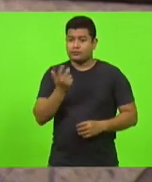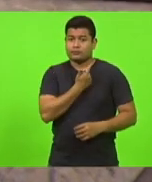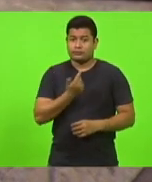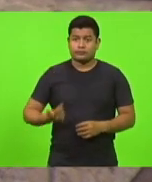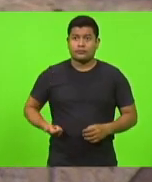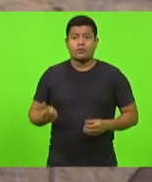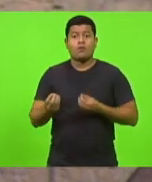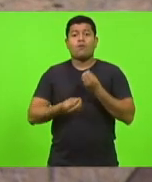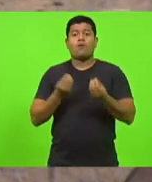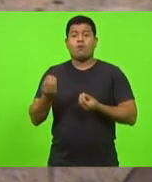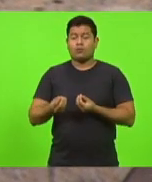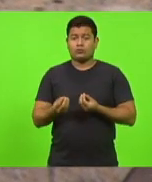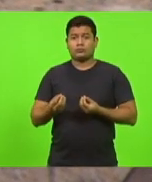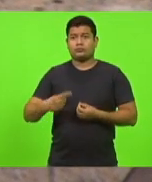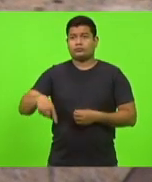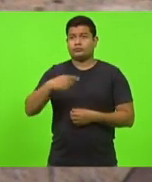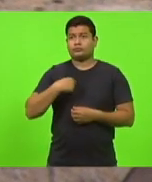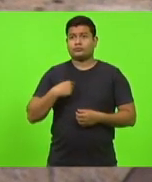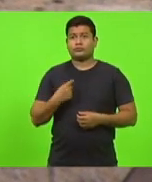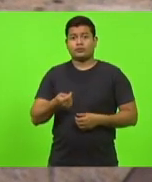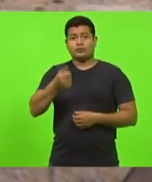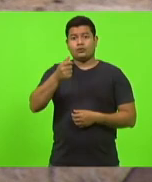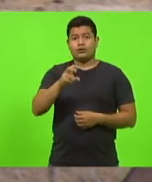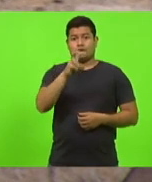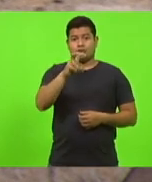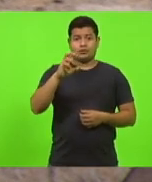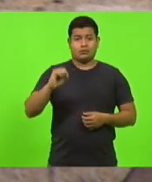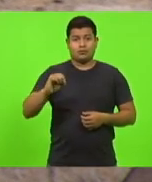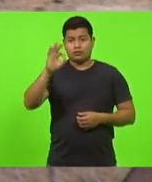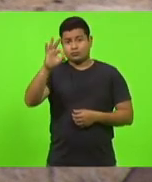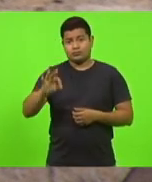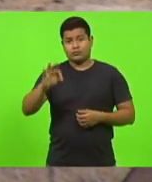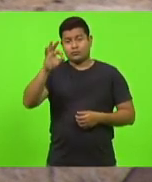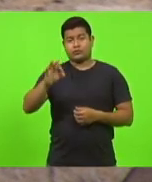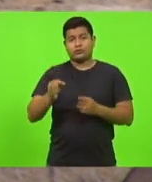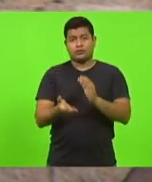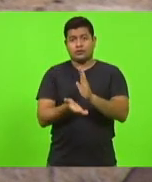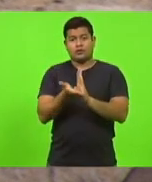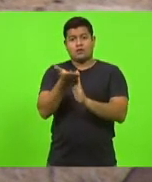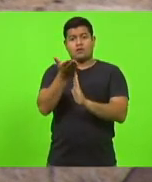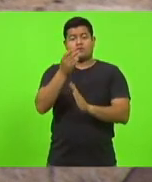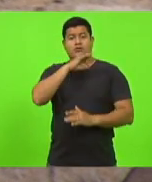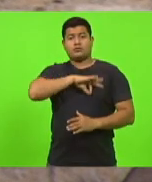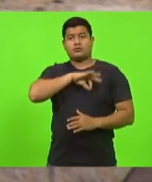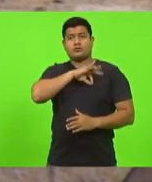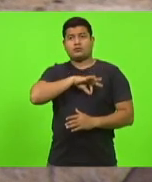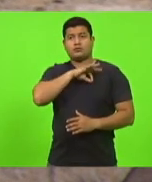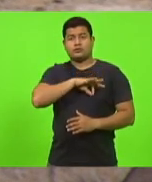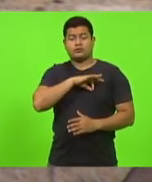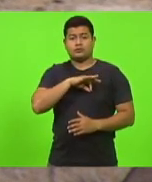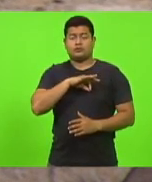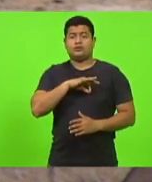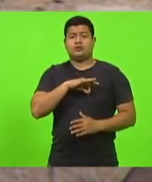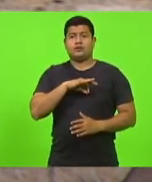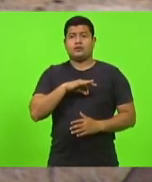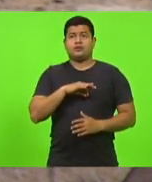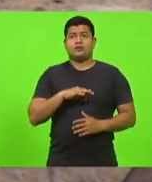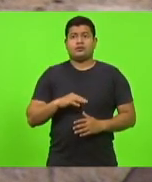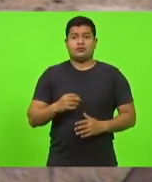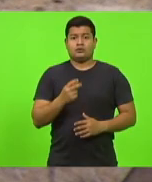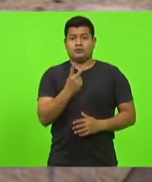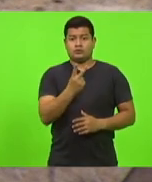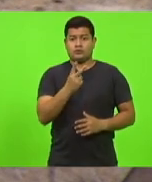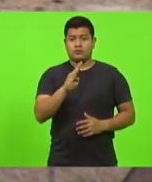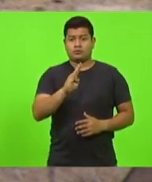dando aqui quase 50% de aumento da folha da educação, de 2 bilhões